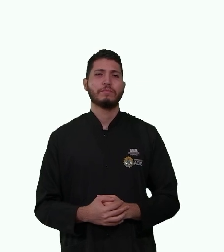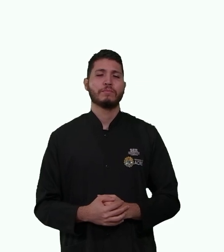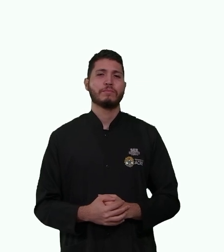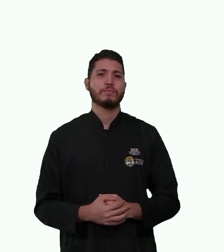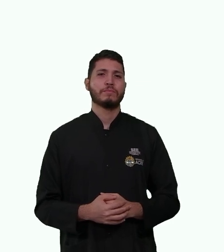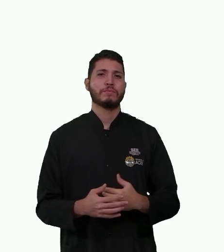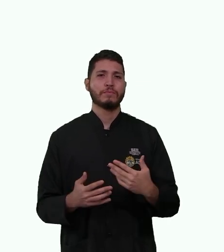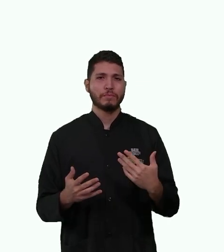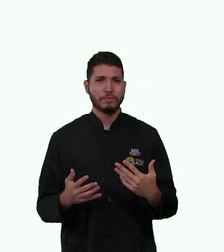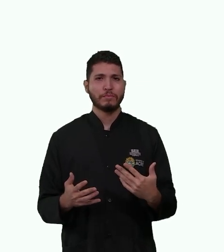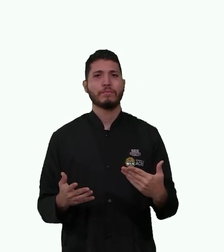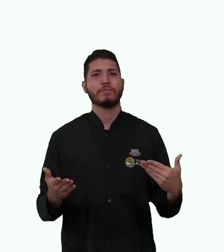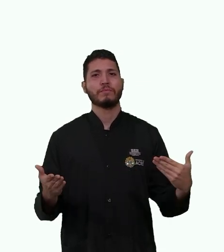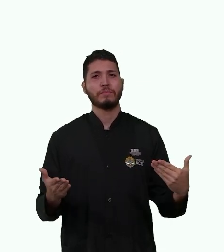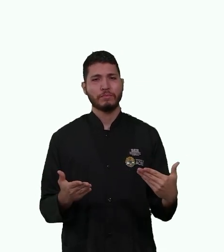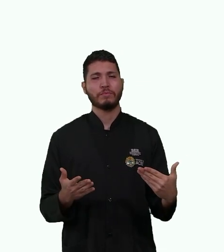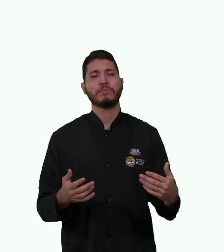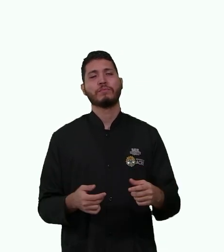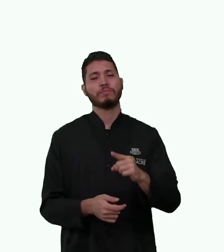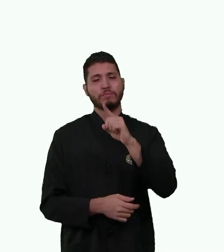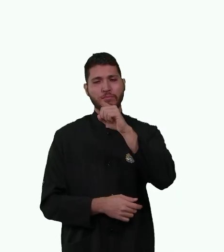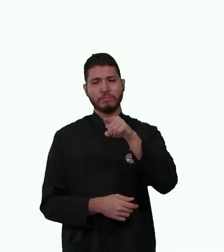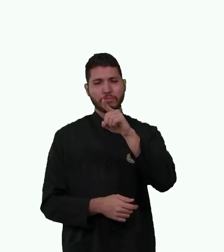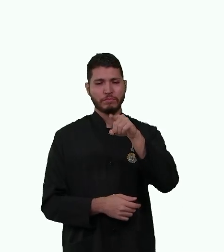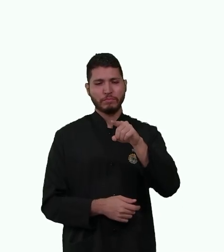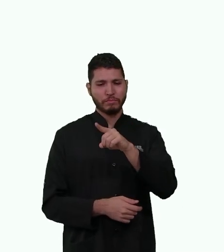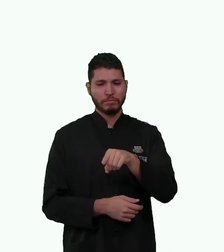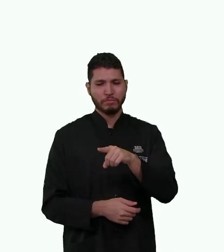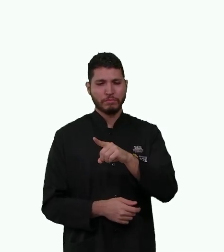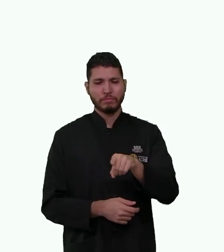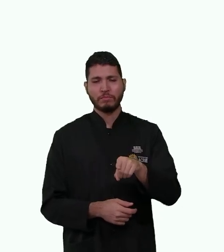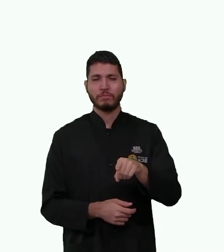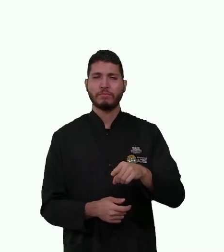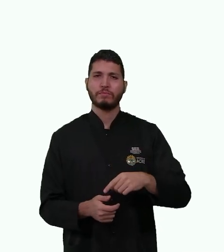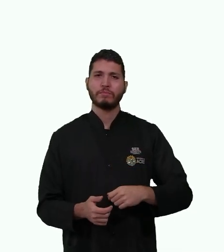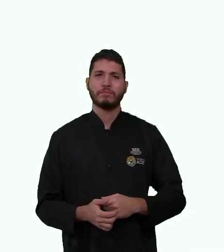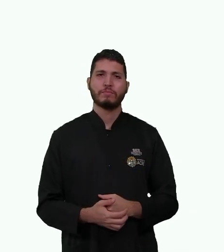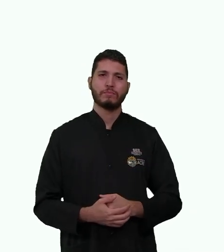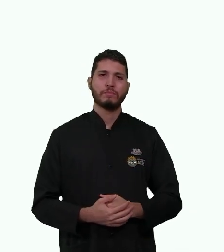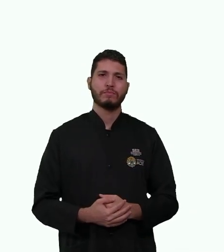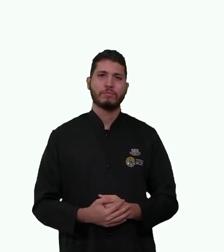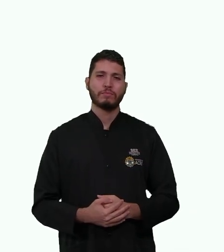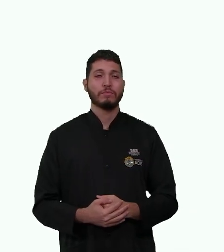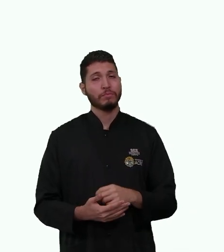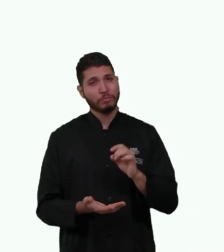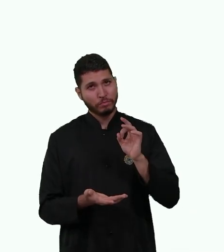que eu faço agora? Cancelo os zeros em cima e embaixo. Sobrou para a gente